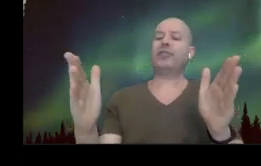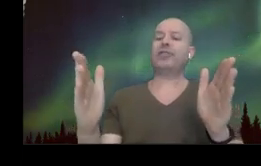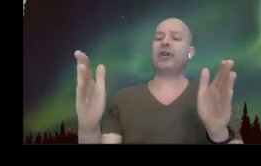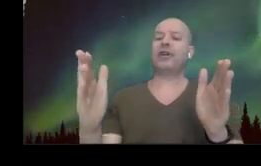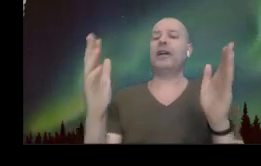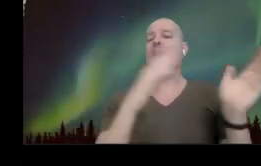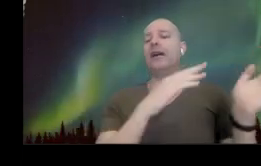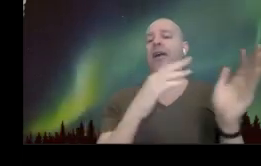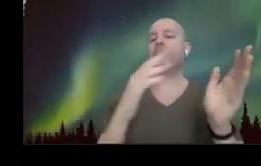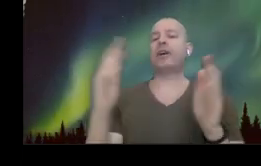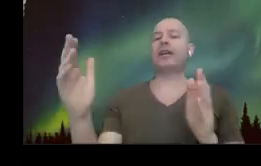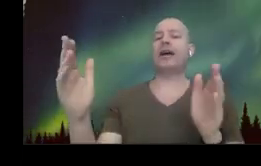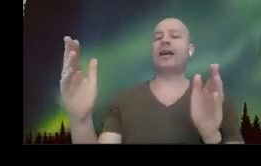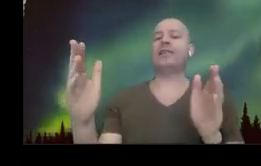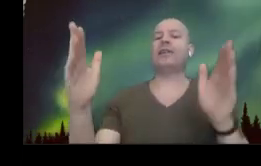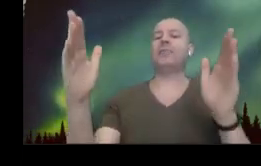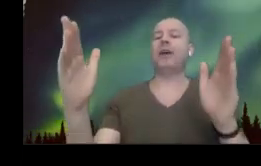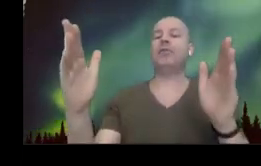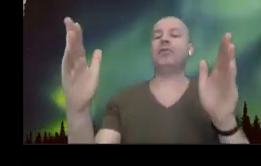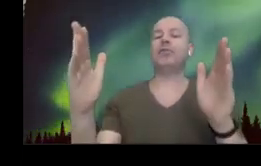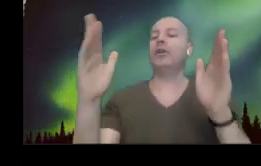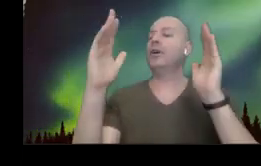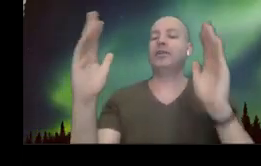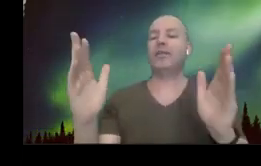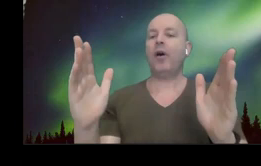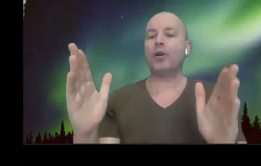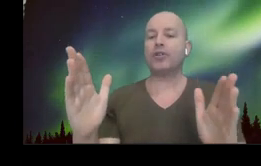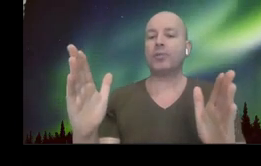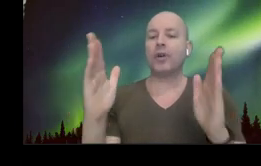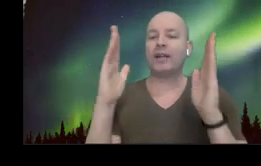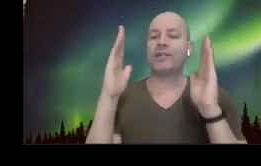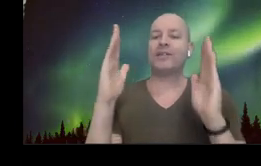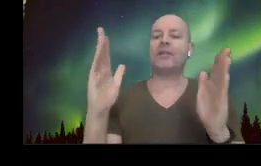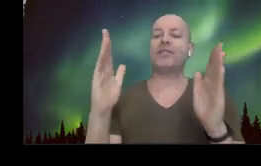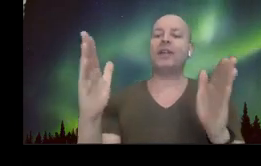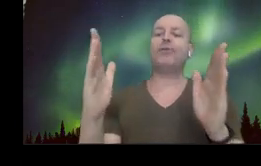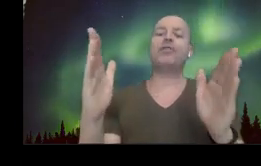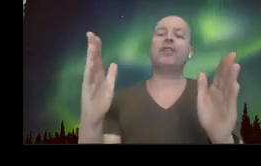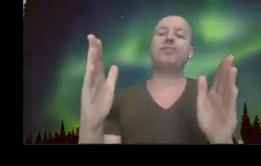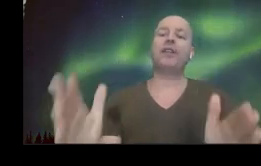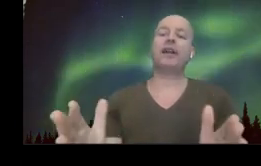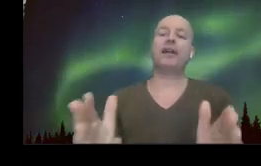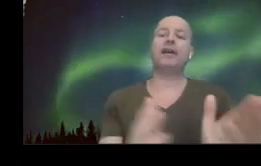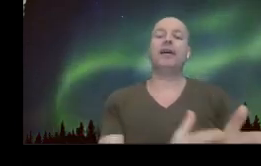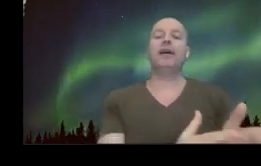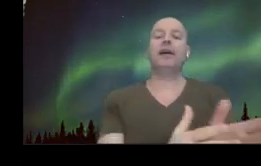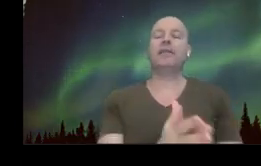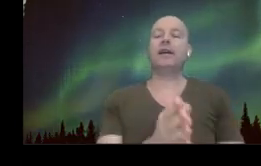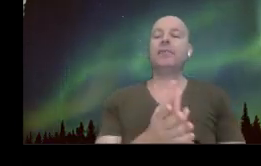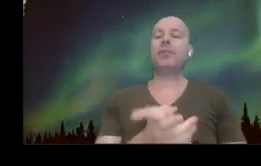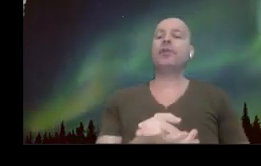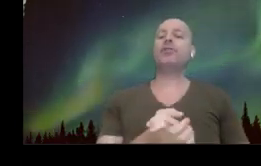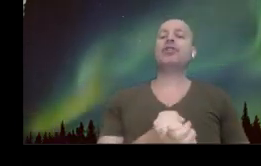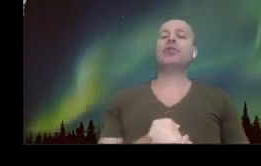uma faixa que na época lá era de 100 metros, estava ótimo. Se ela fosse respeitada,